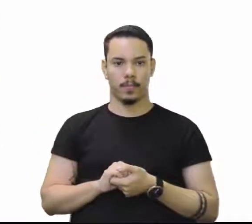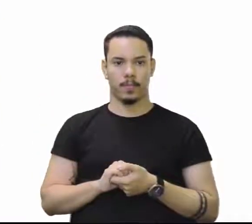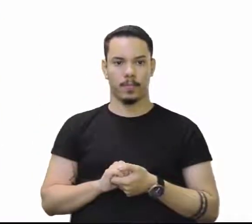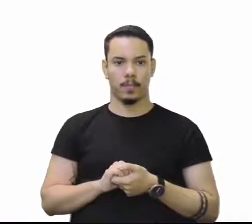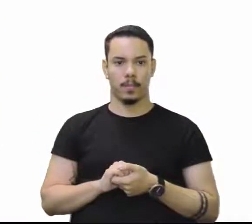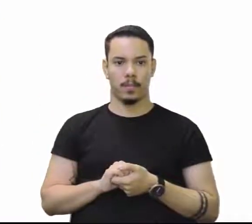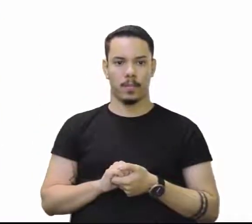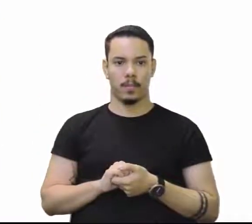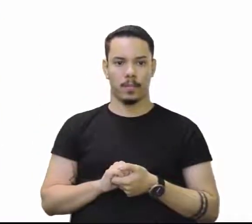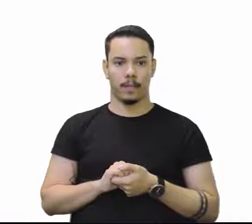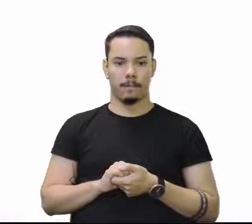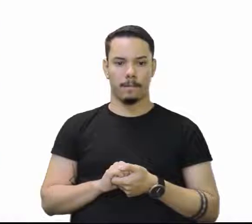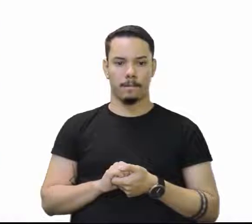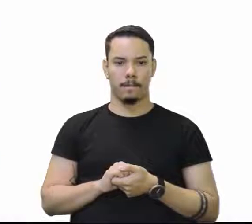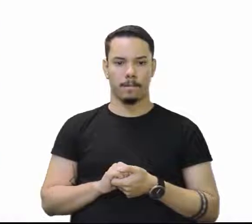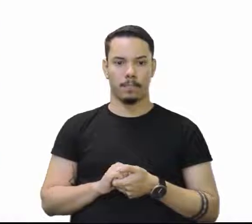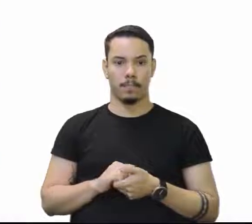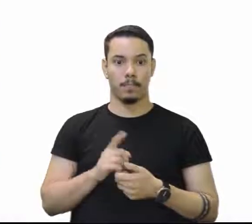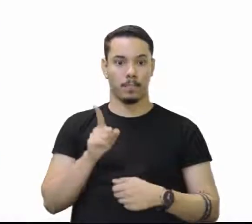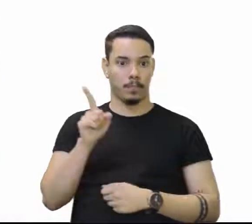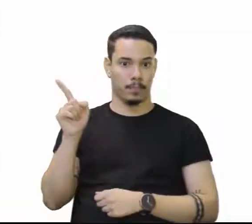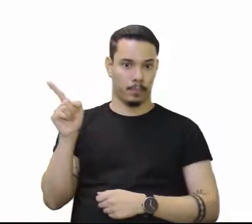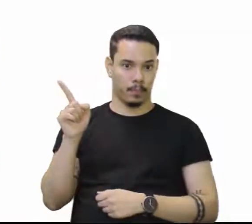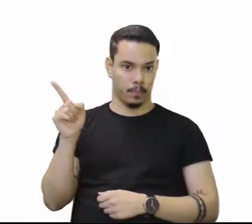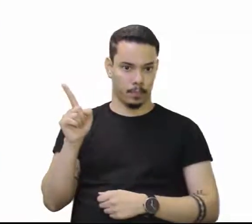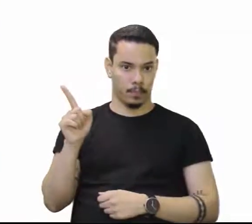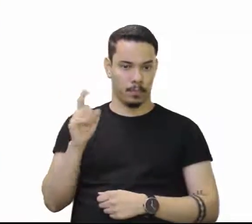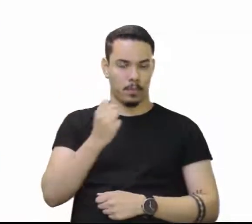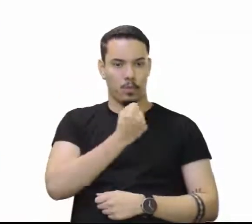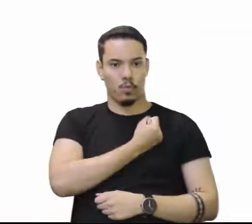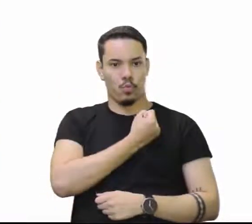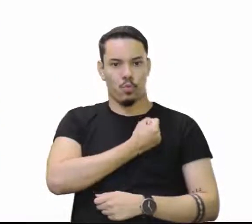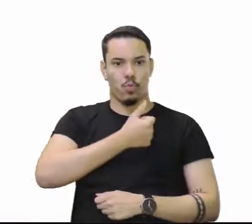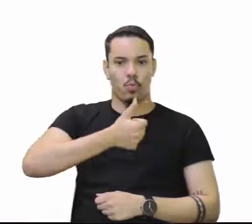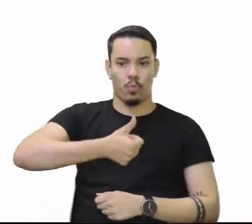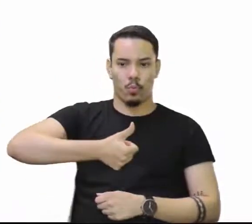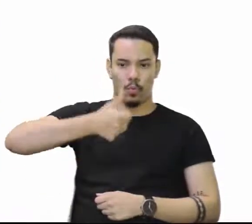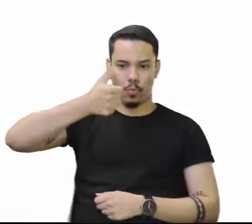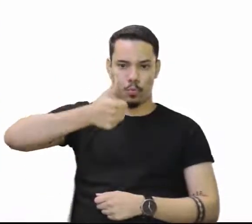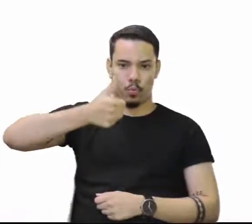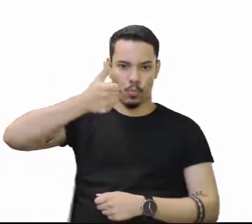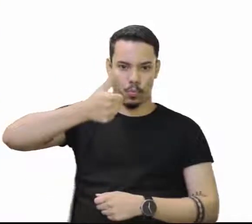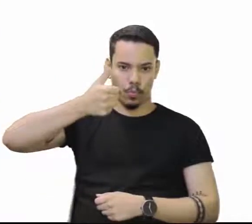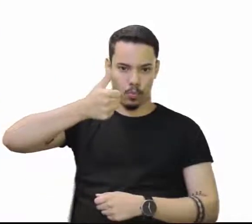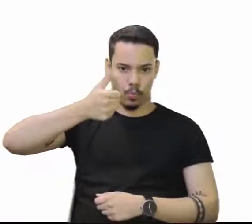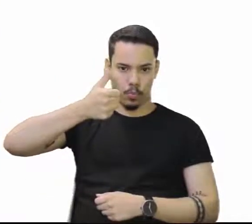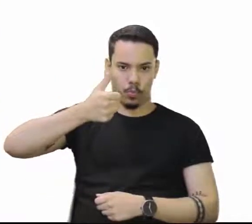uma foto emblemática. Esse que está com o número 1,